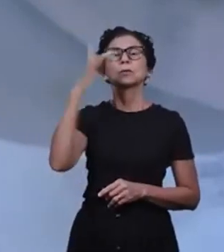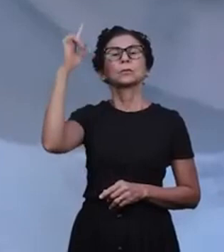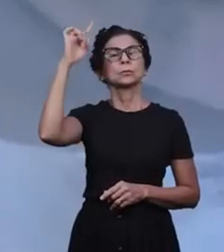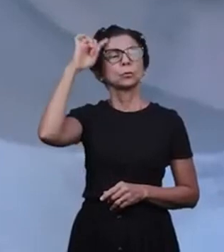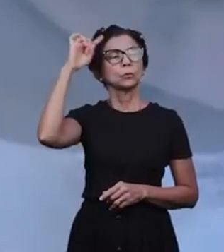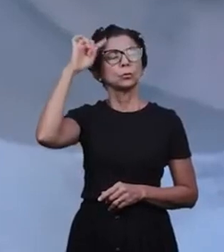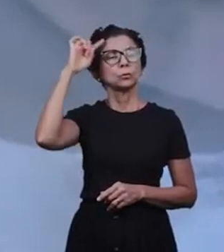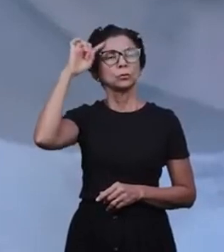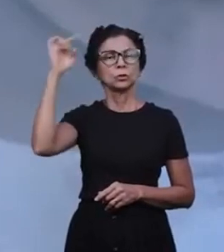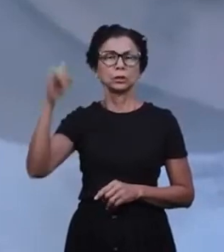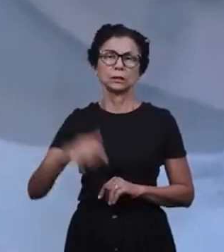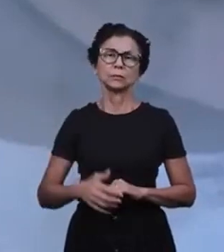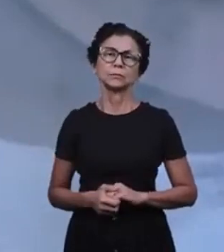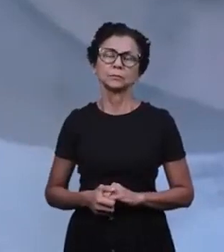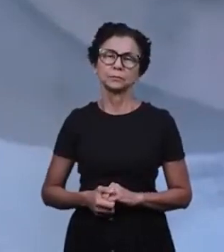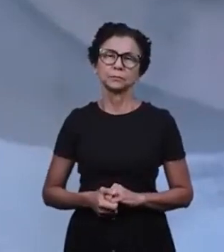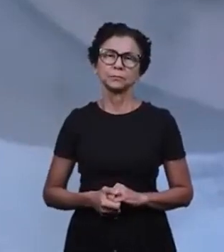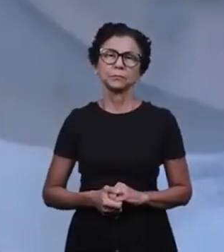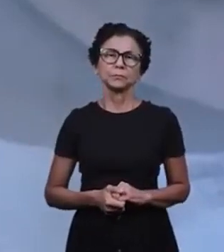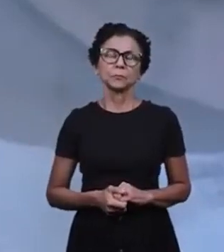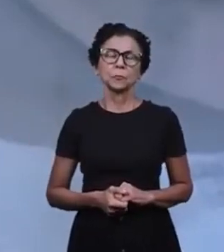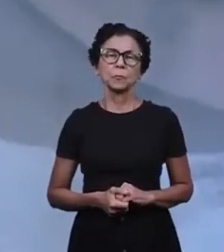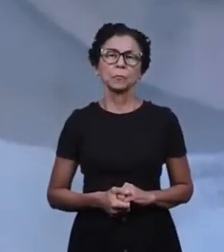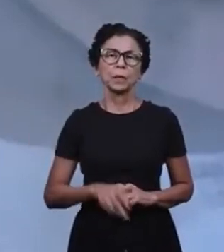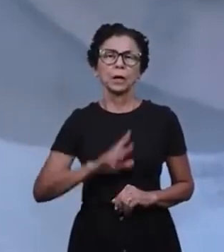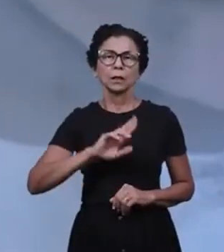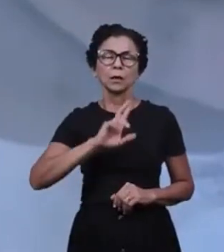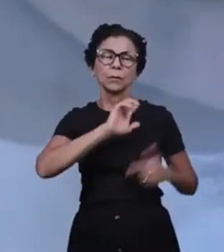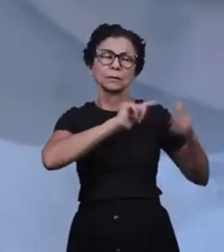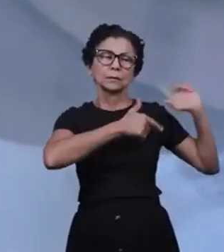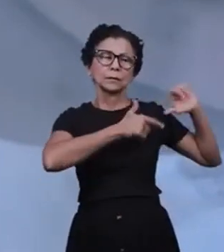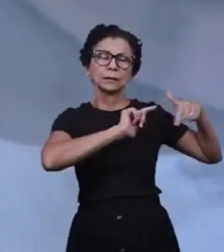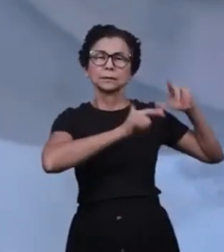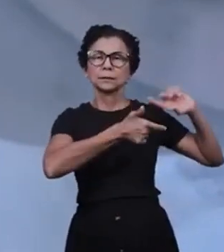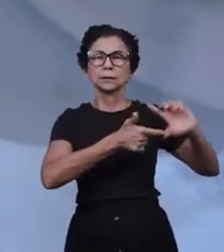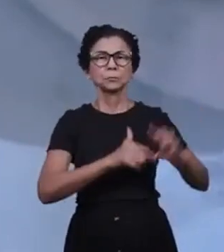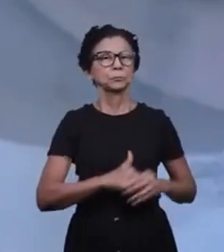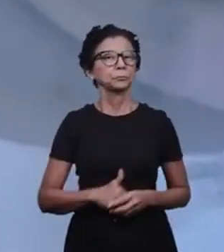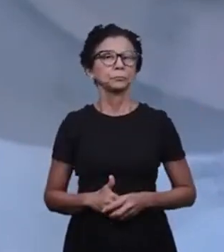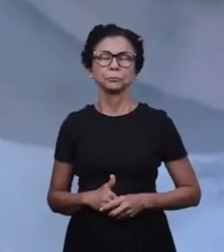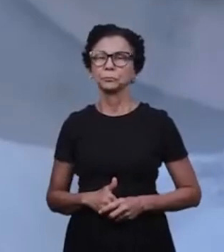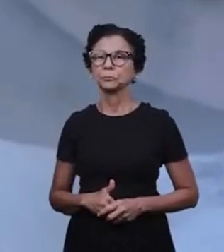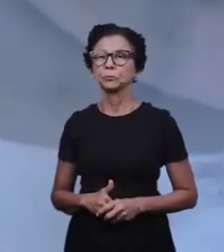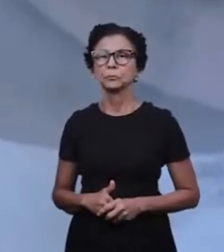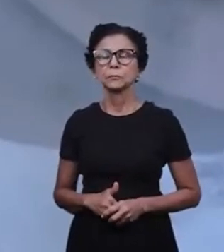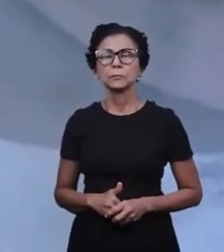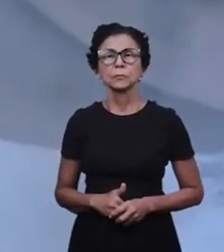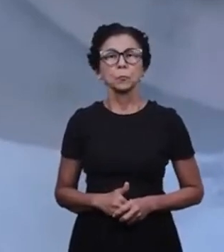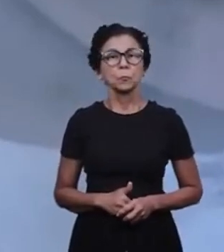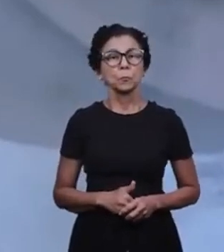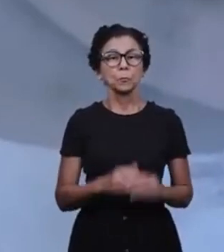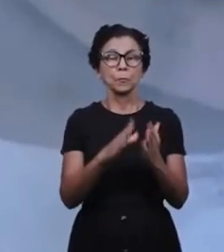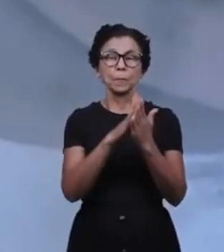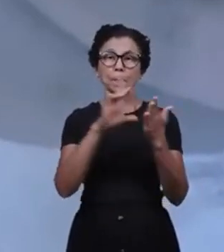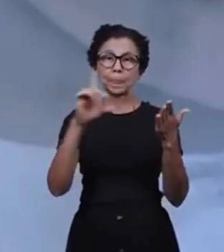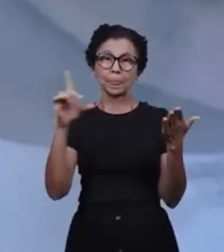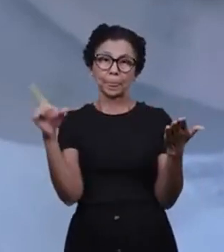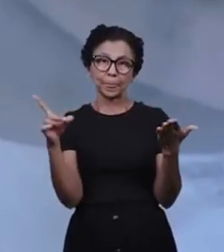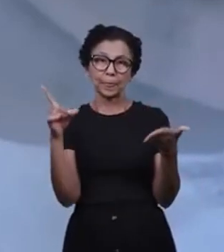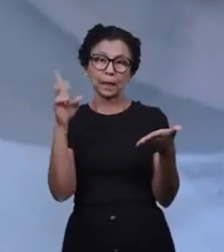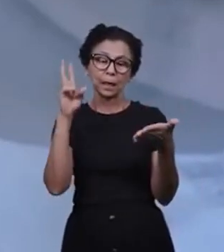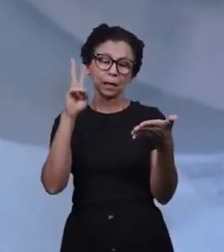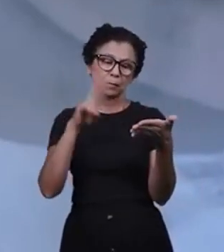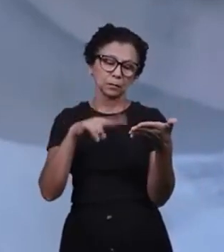algo novo a nos falar, entendeu? Então, nós entendemos que a questão de a interpretação bíblica é uma coisa. As